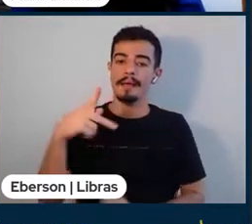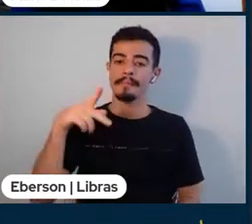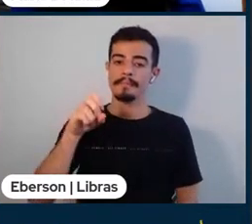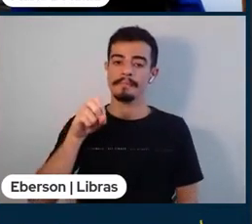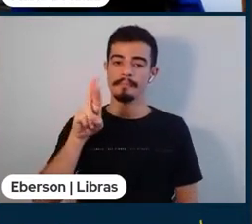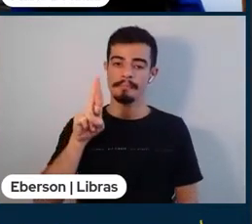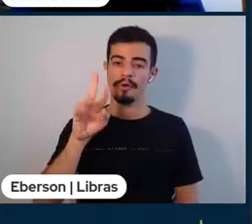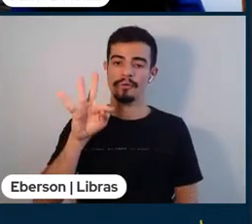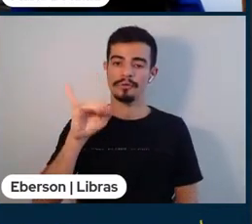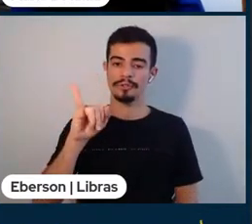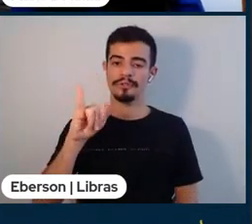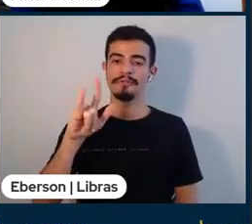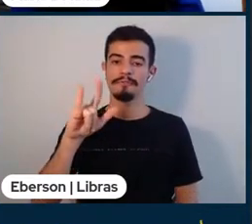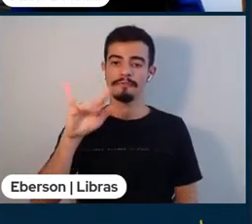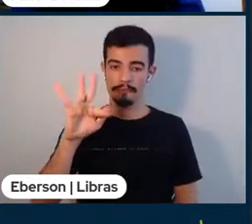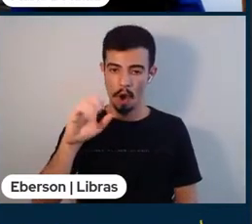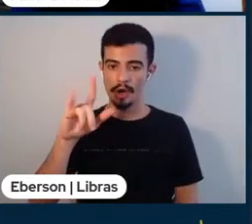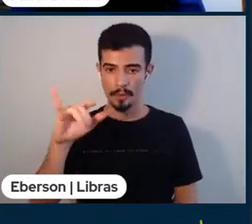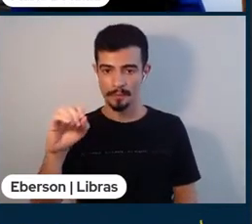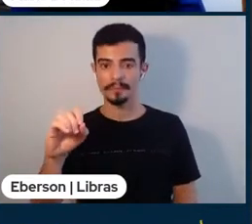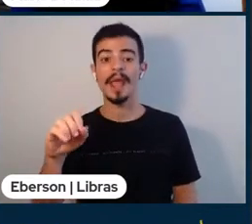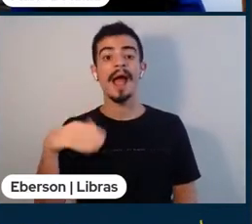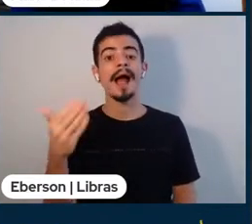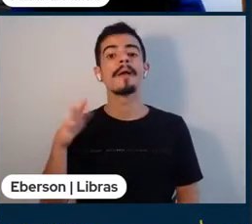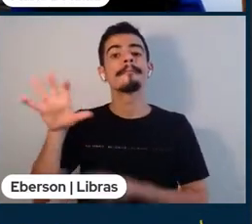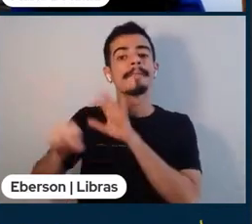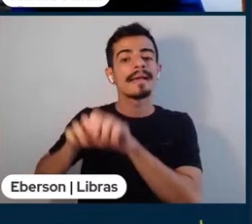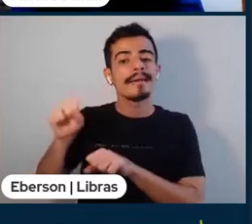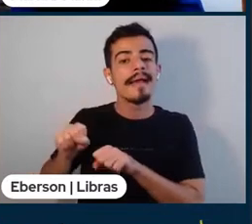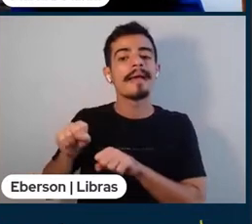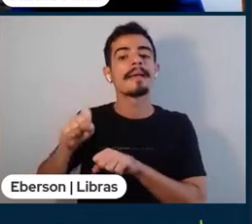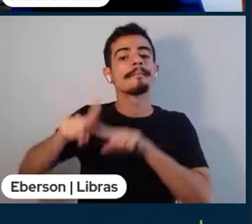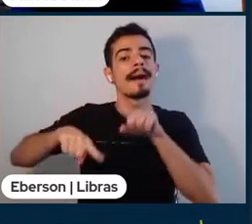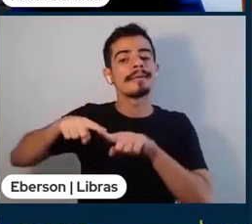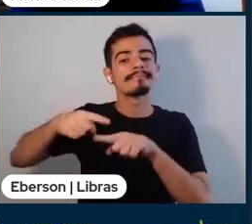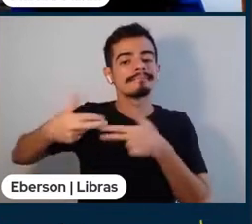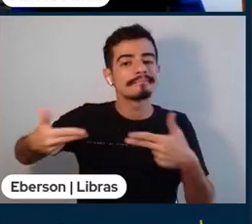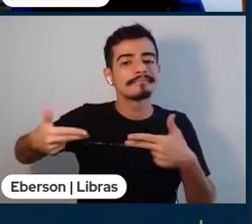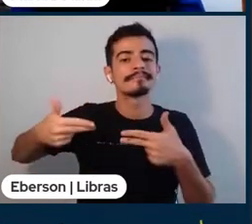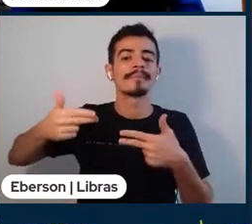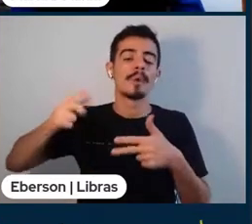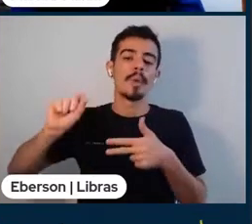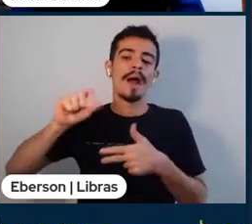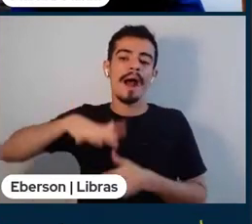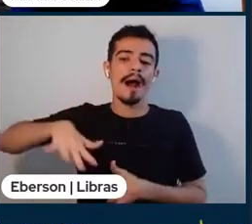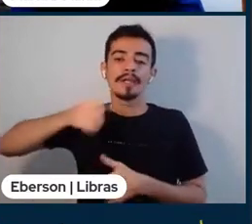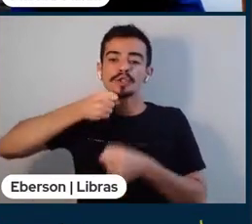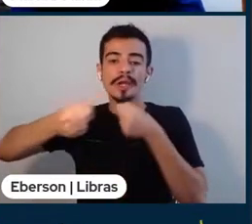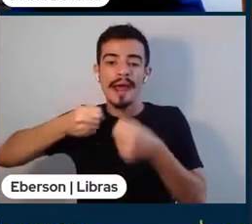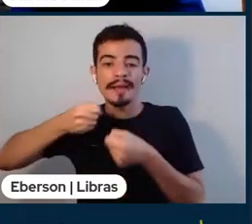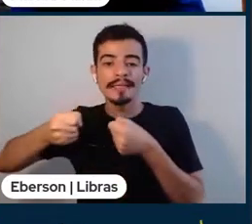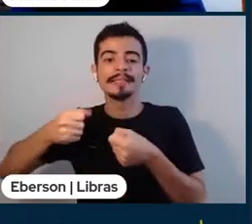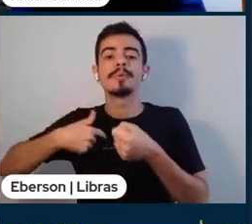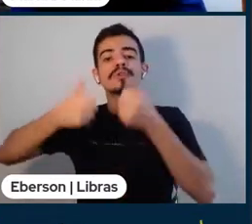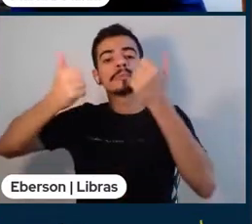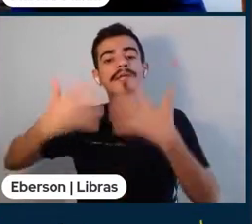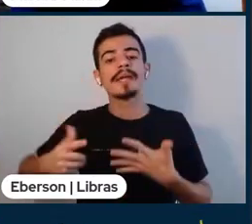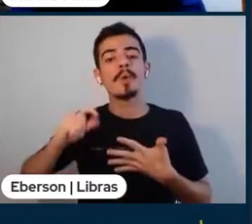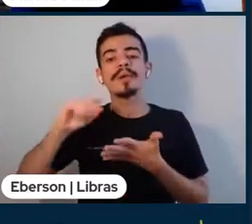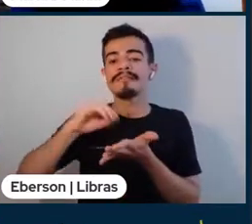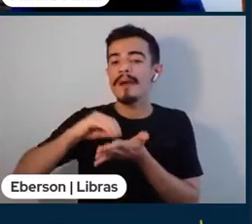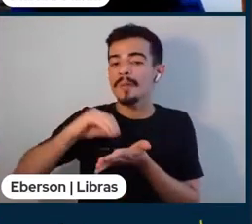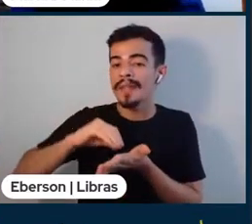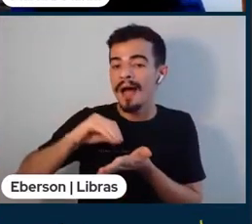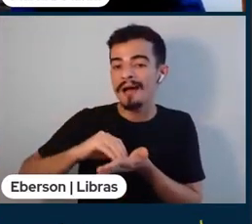jornalismo que eu tinha, fiz um resumo, expliquei o que que eu tinha aprendido, o que que eu não tinha, o que que ainda faltava, o que que não faltava. E